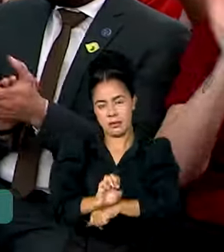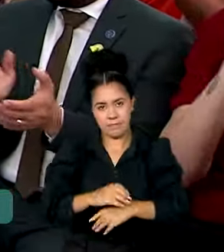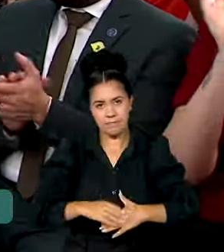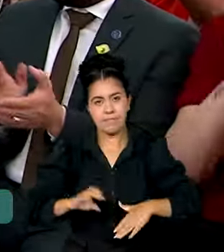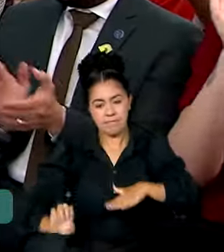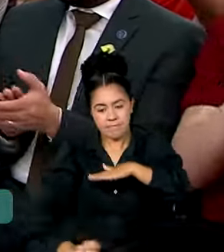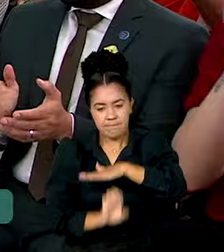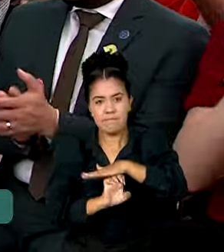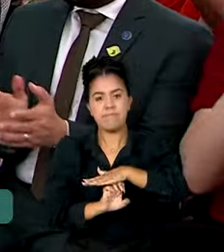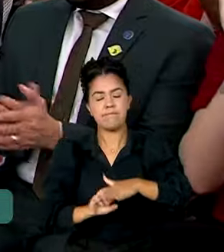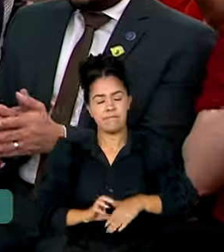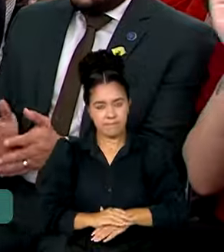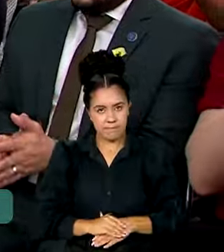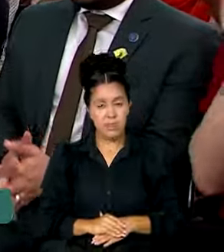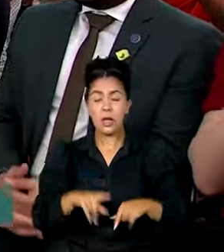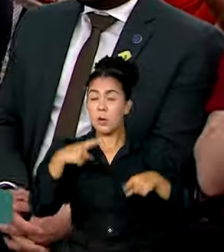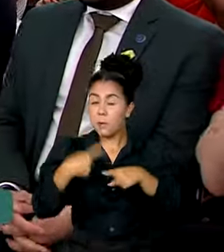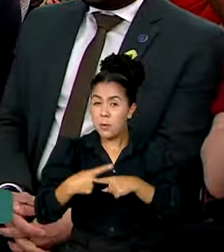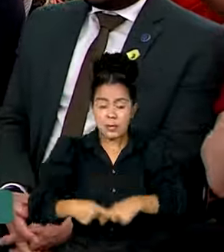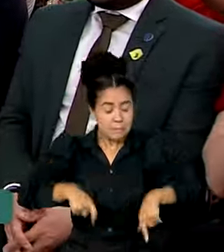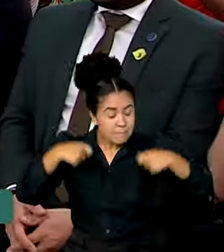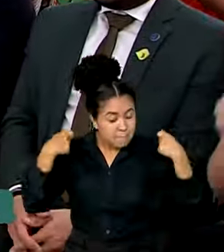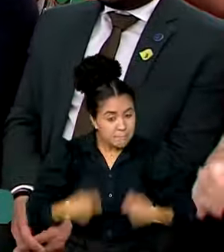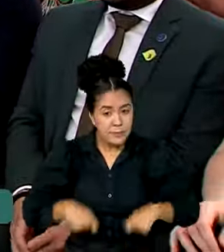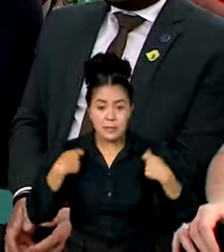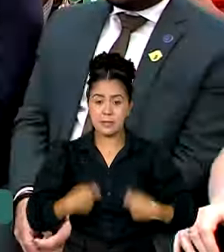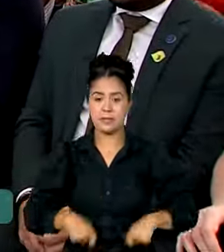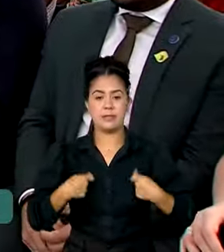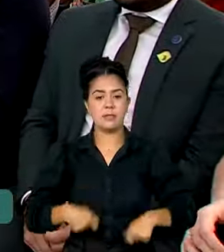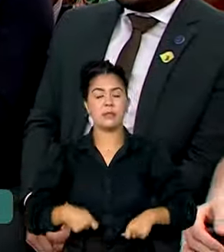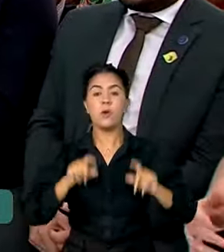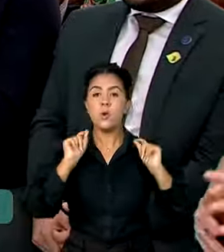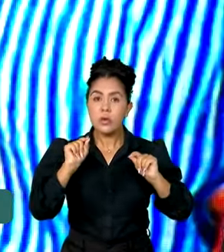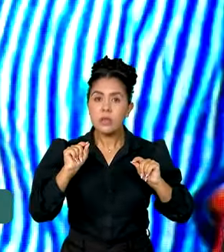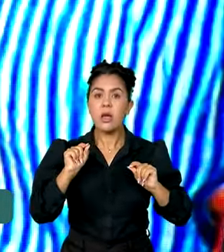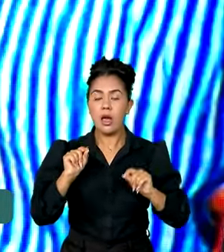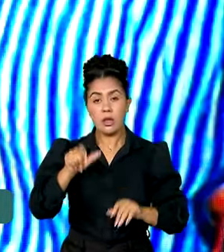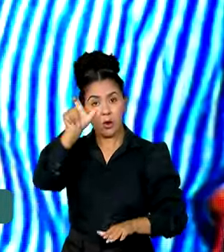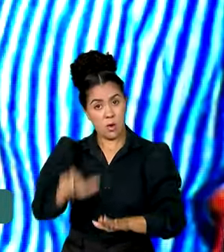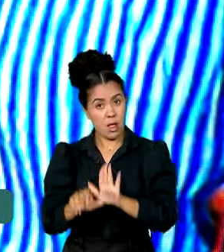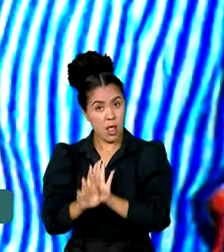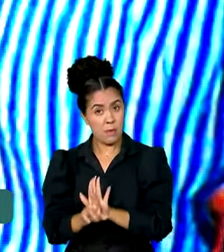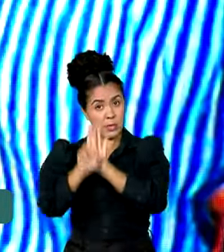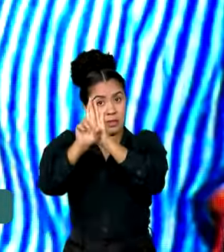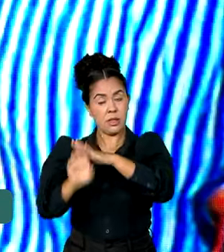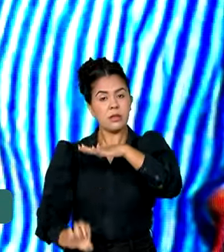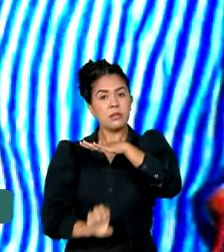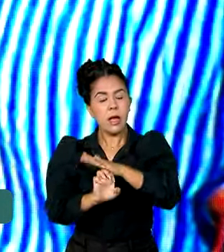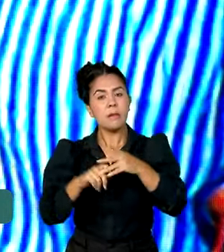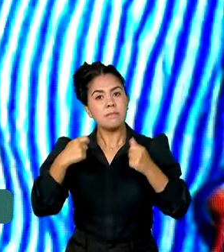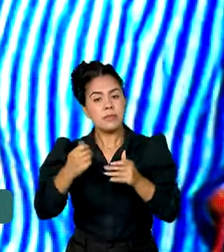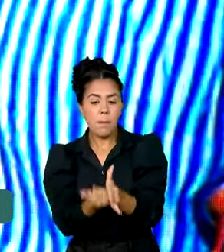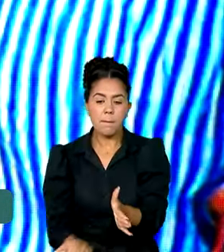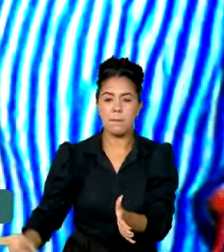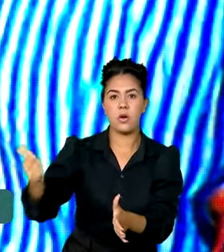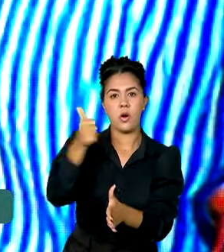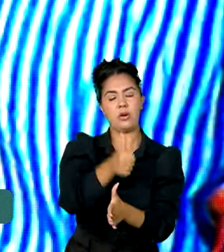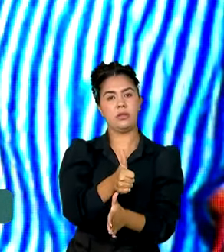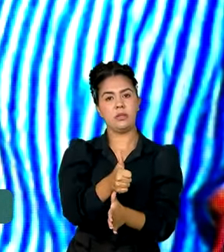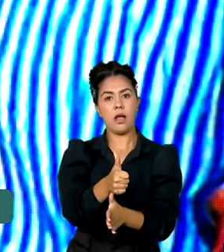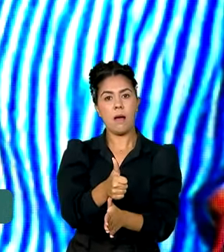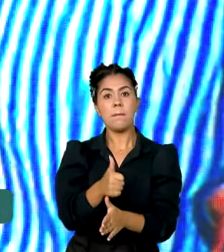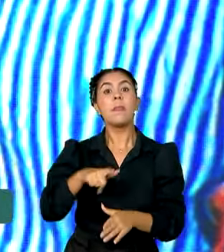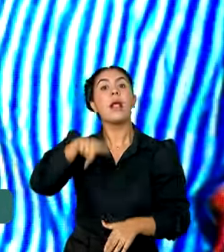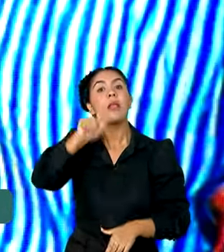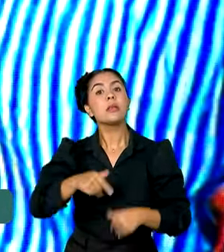estados porque é preciso que o estado tenha capacidade de priorizar para quem que ele